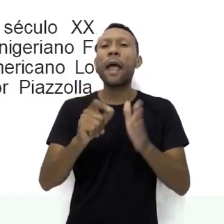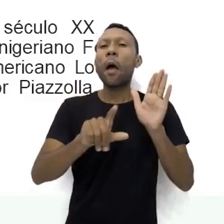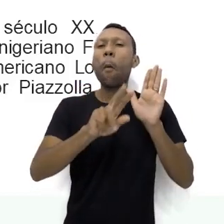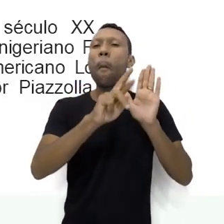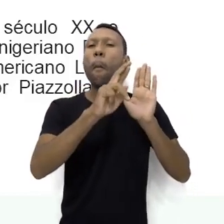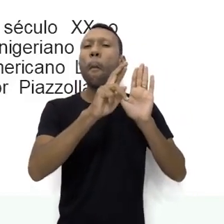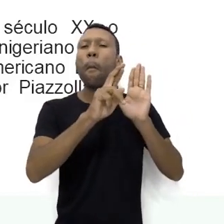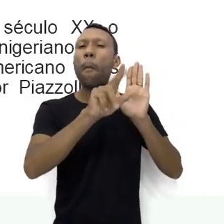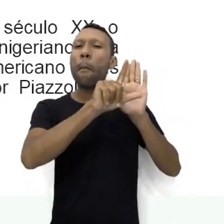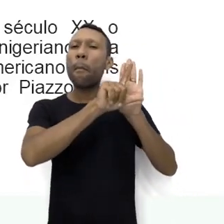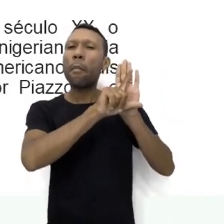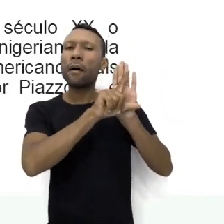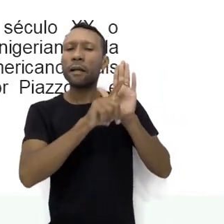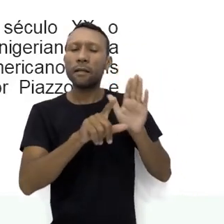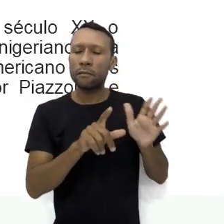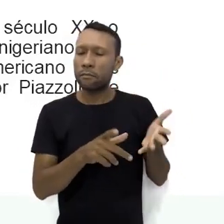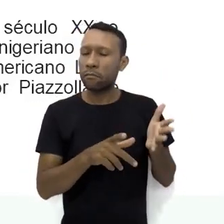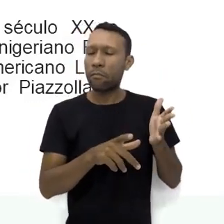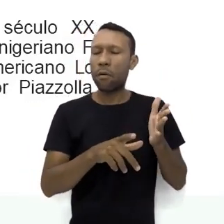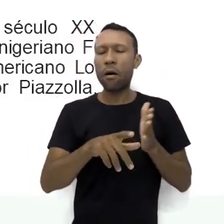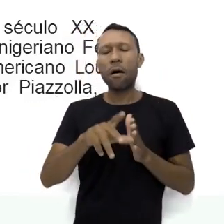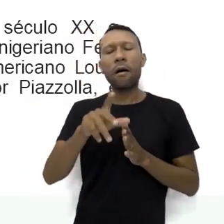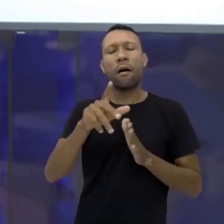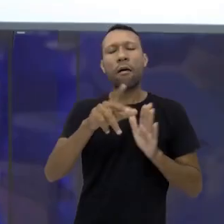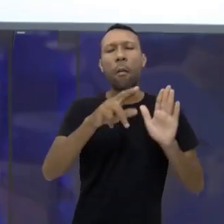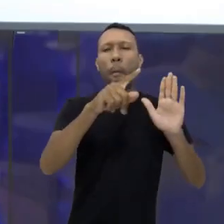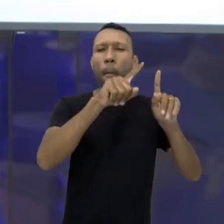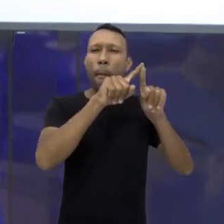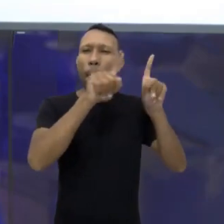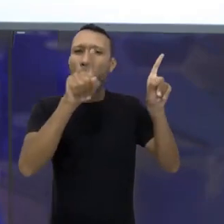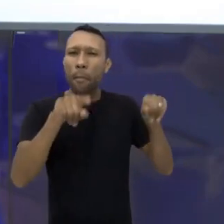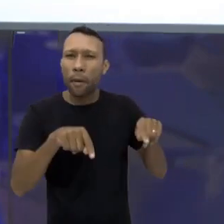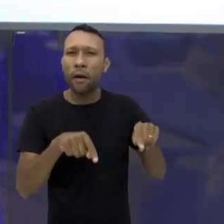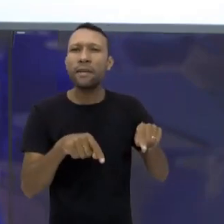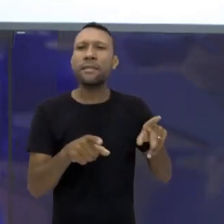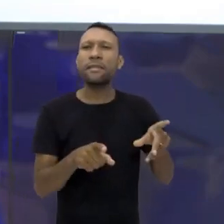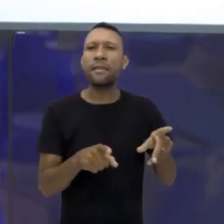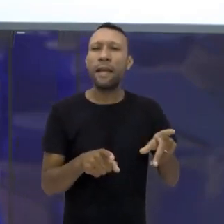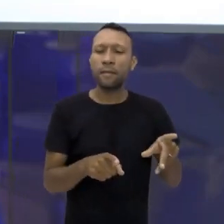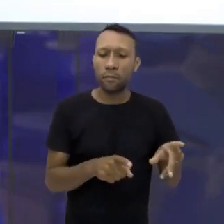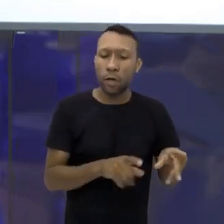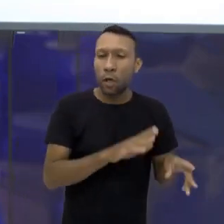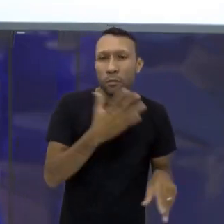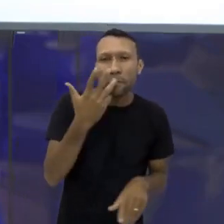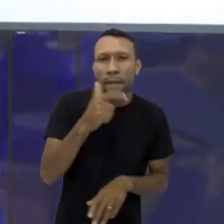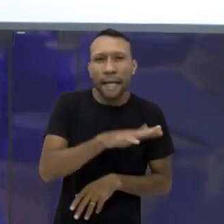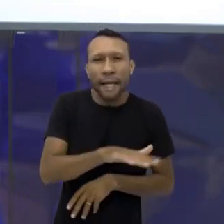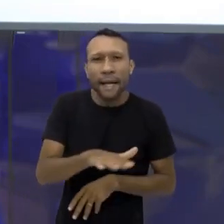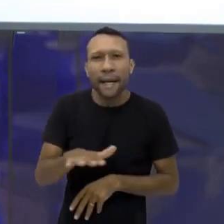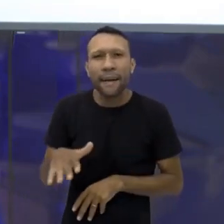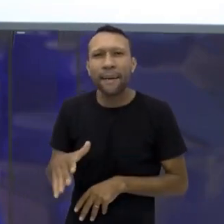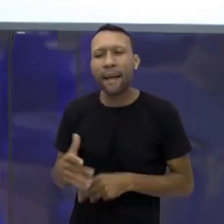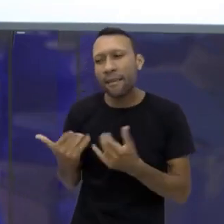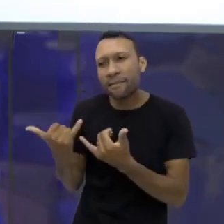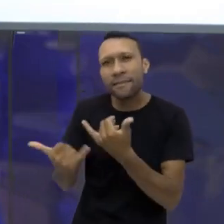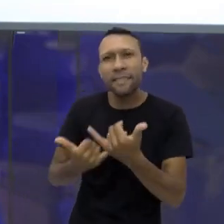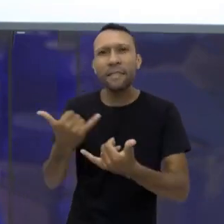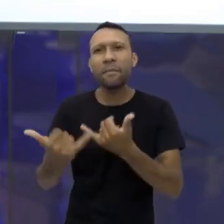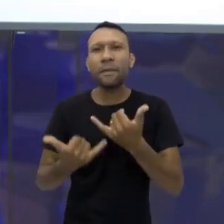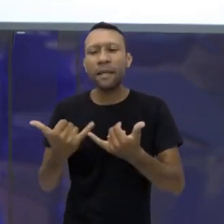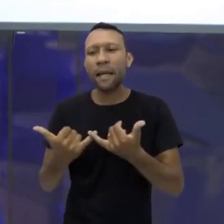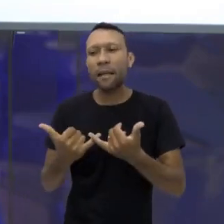de diversos brinquedos para produzir as suas composições. Então ela faz uso de brinquedos para